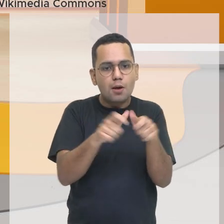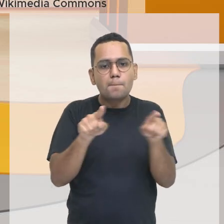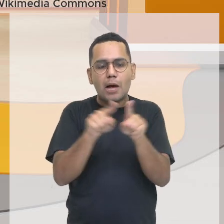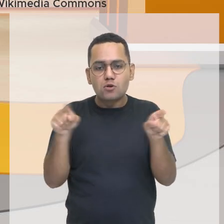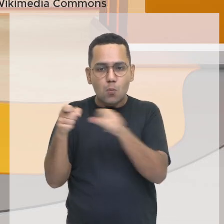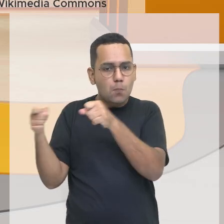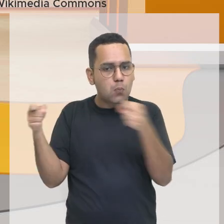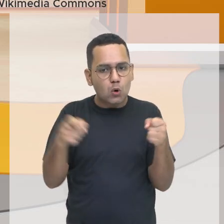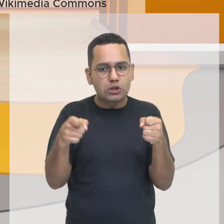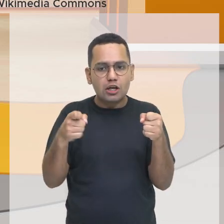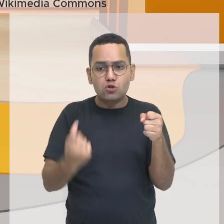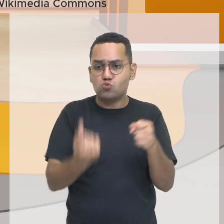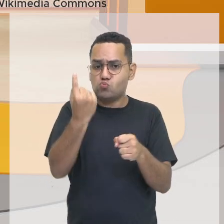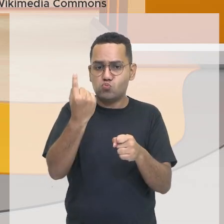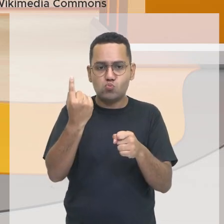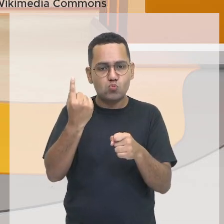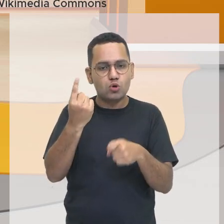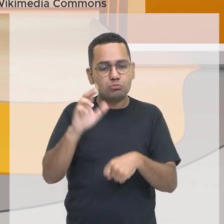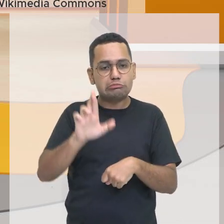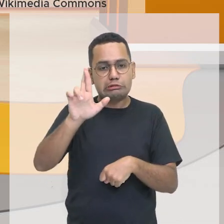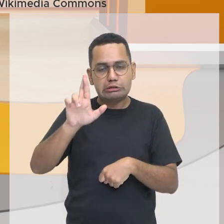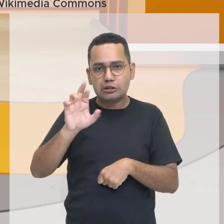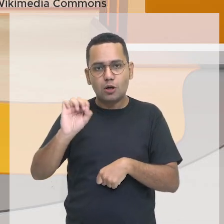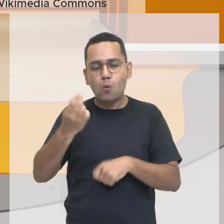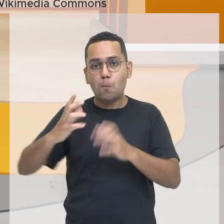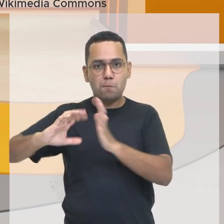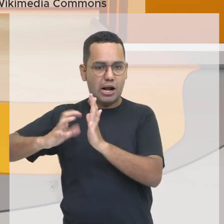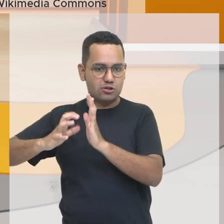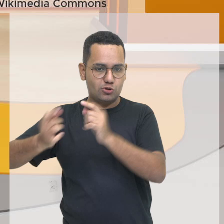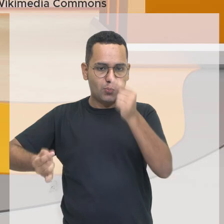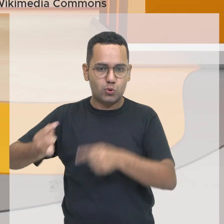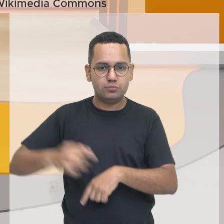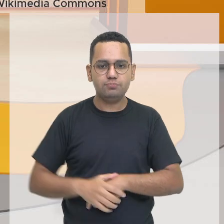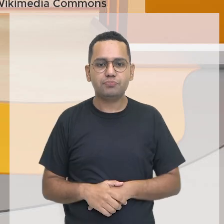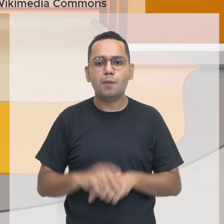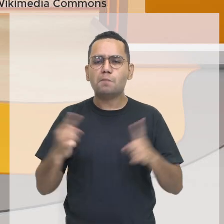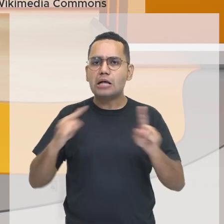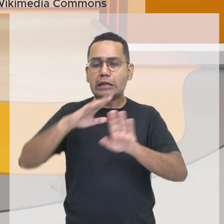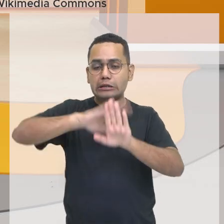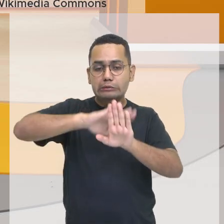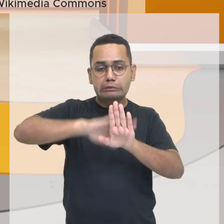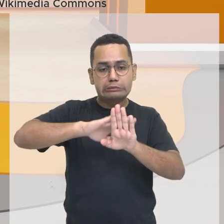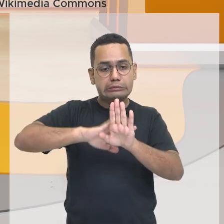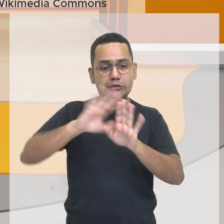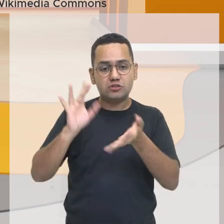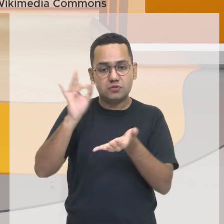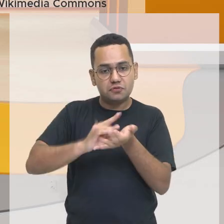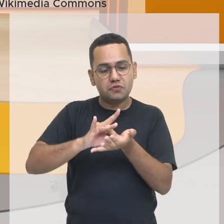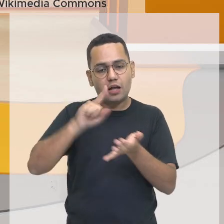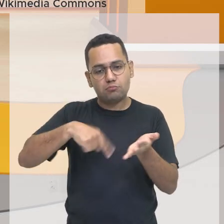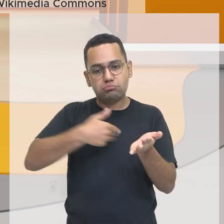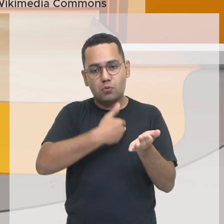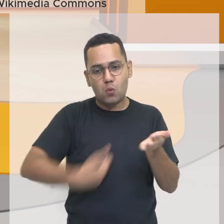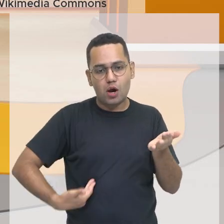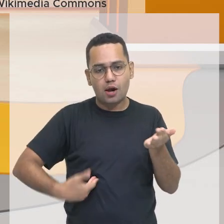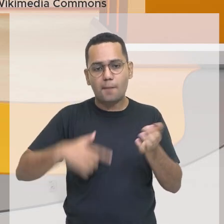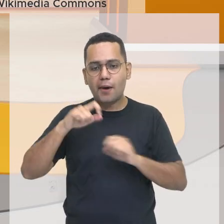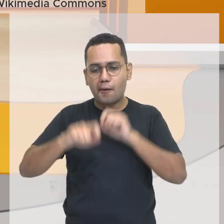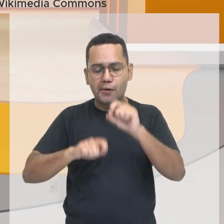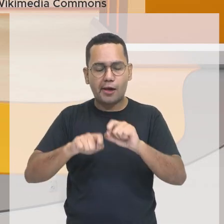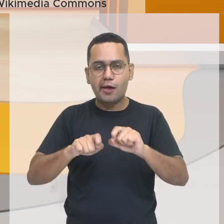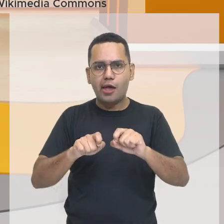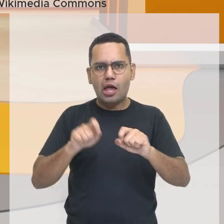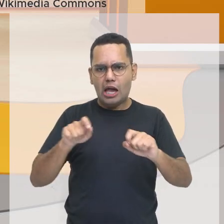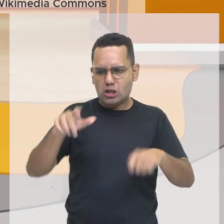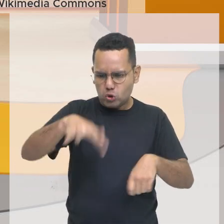ideologia oficial do regime é frequentemente imposta à sociedade e a oposição política é reprimida